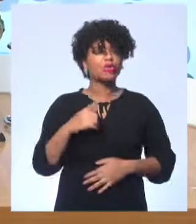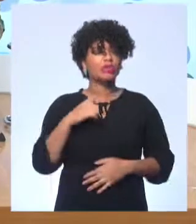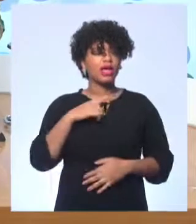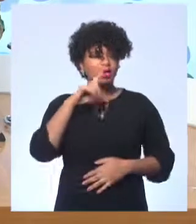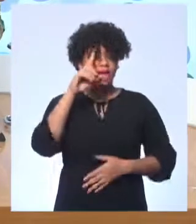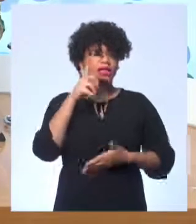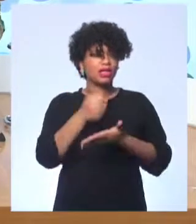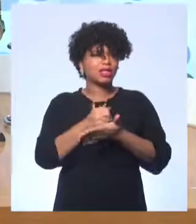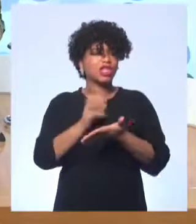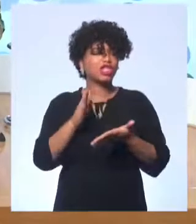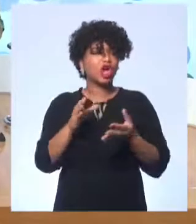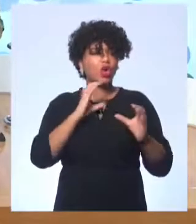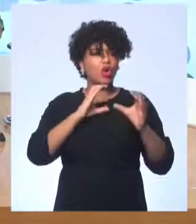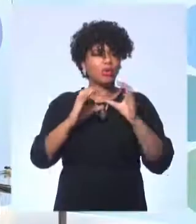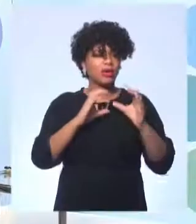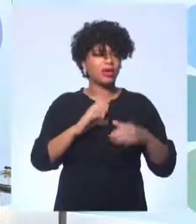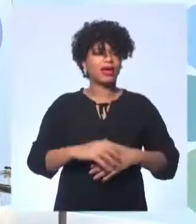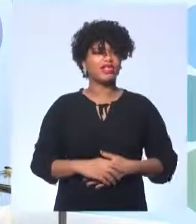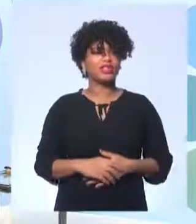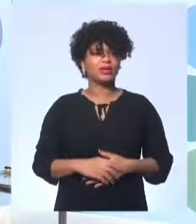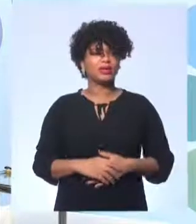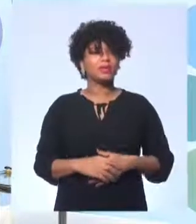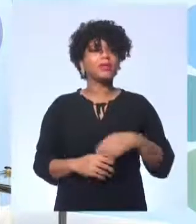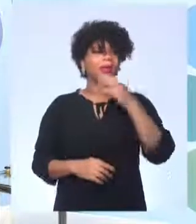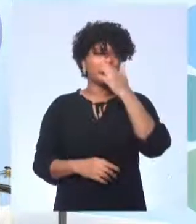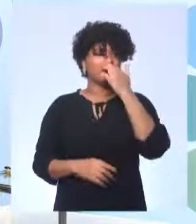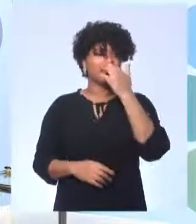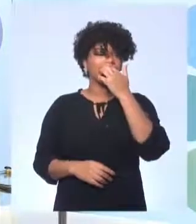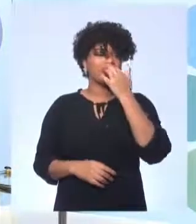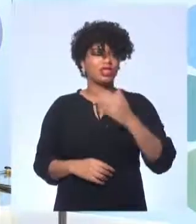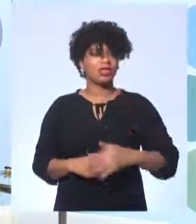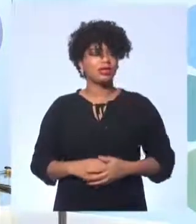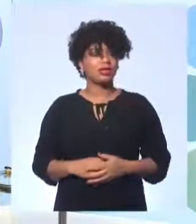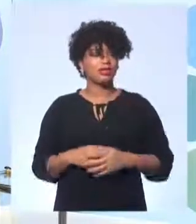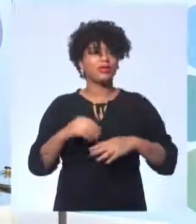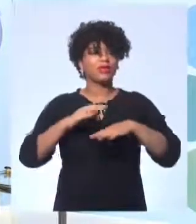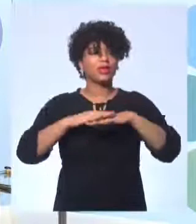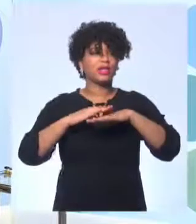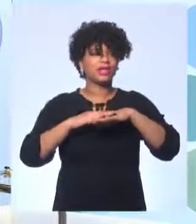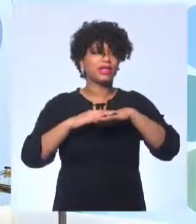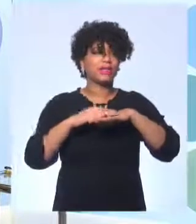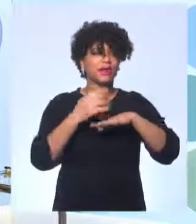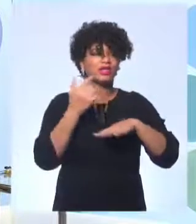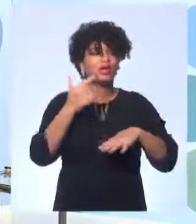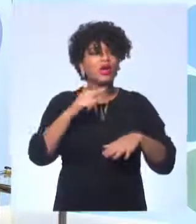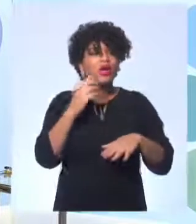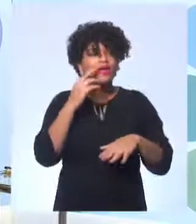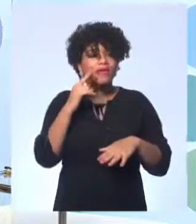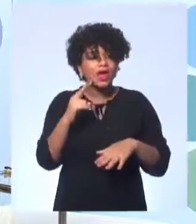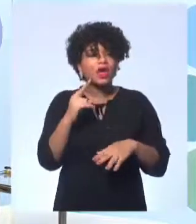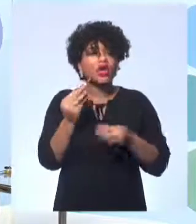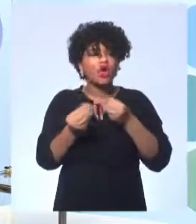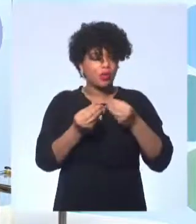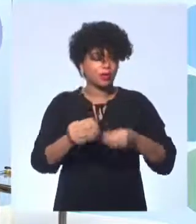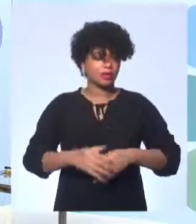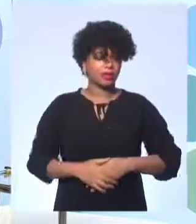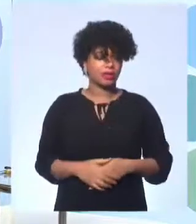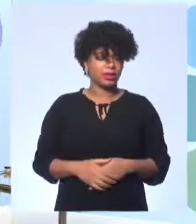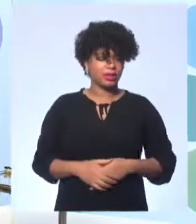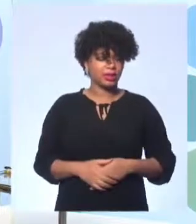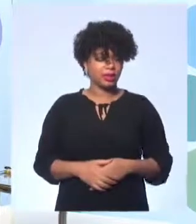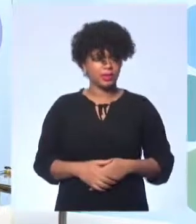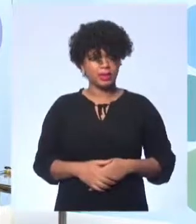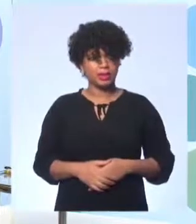definida comunica ou outras coisas podem comunicar? Será que esse som aqui que a gente tocou, ele não pode comunicar também? Enfim,